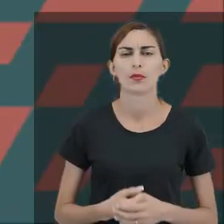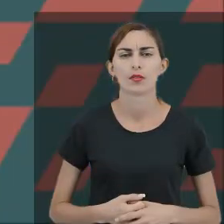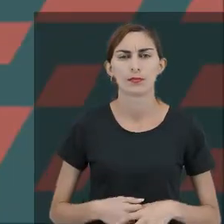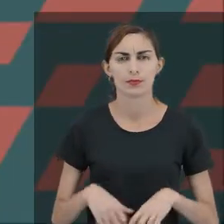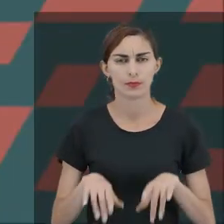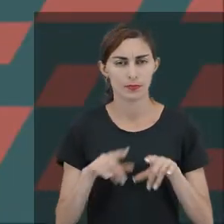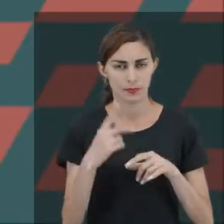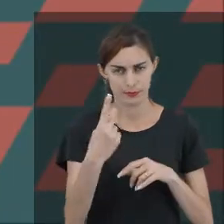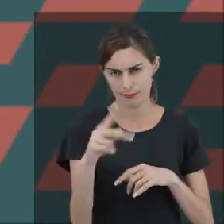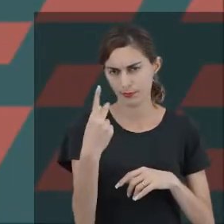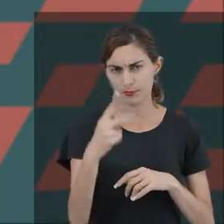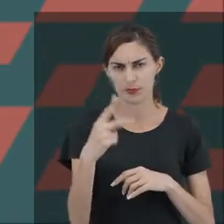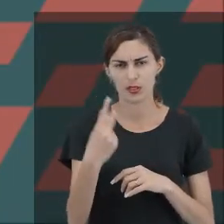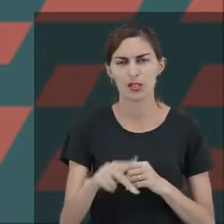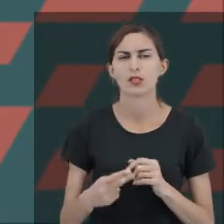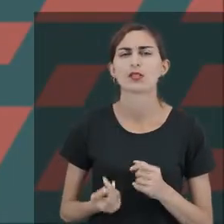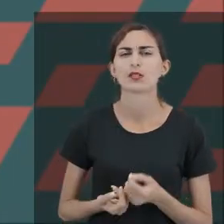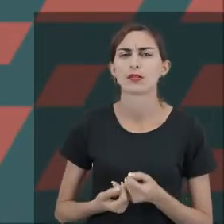certo?